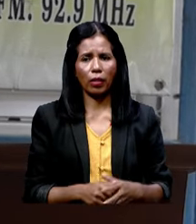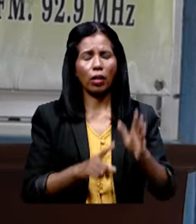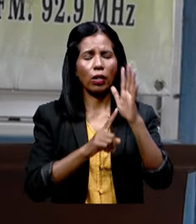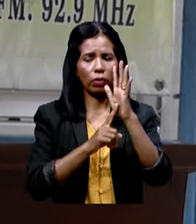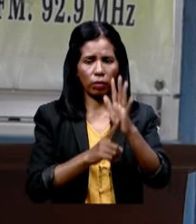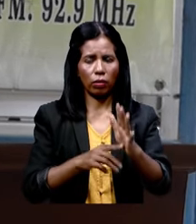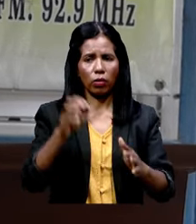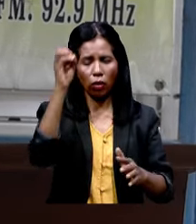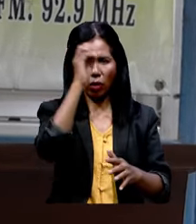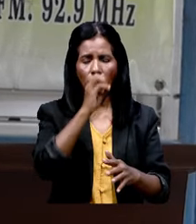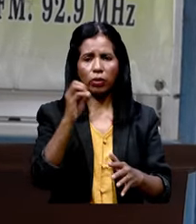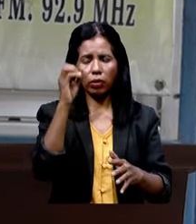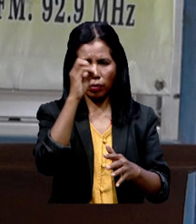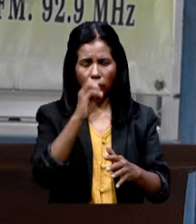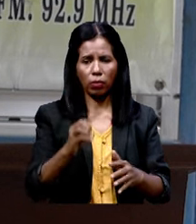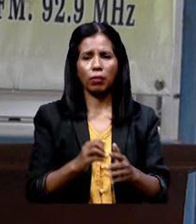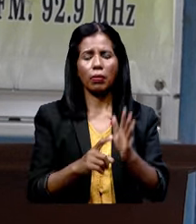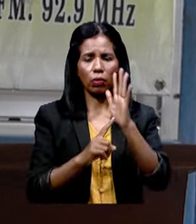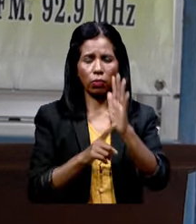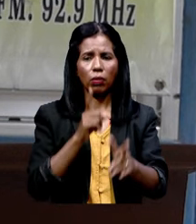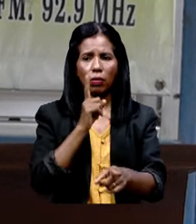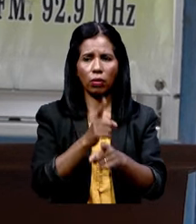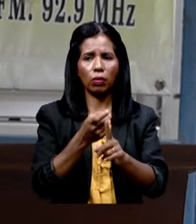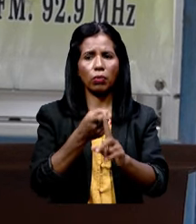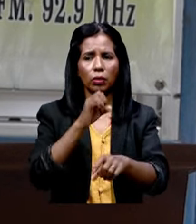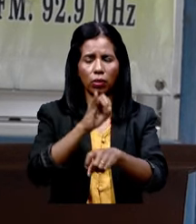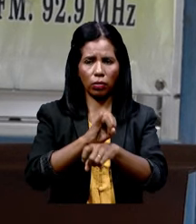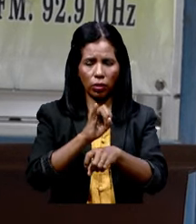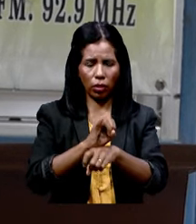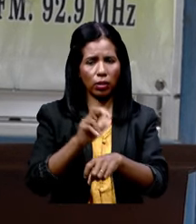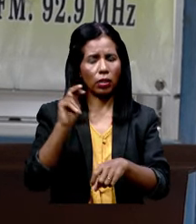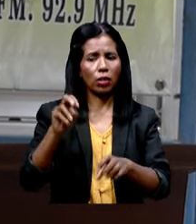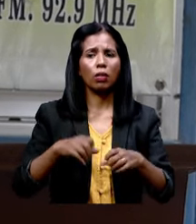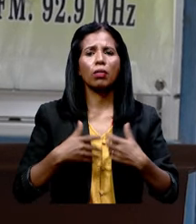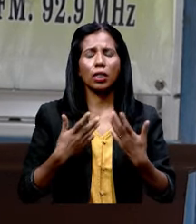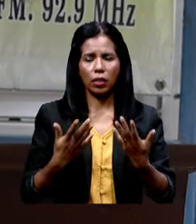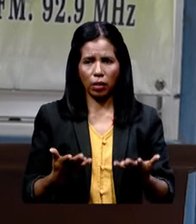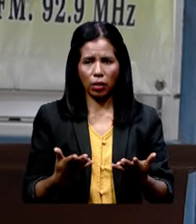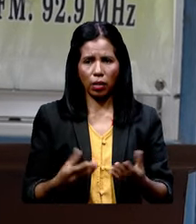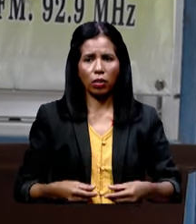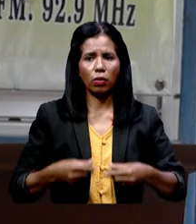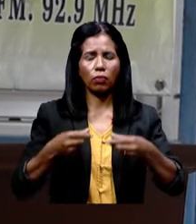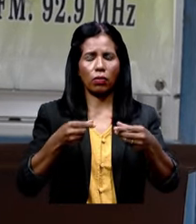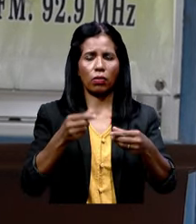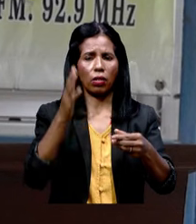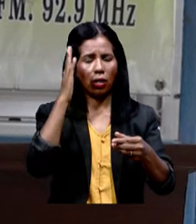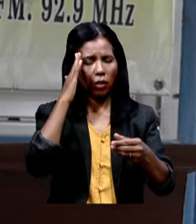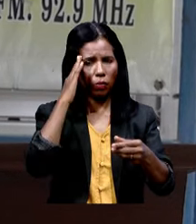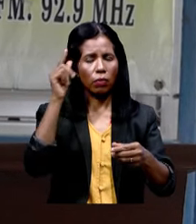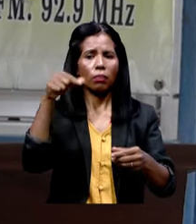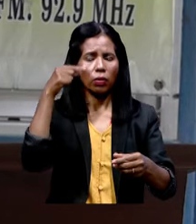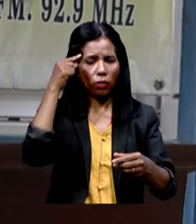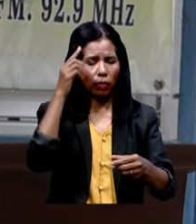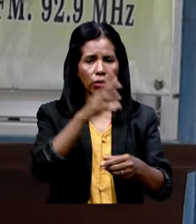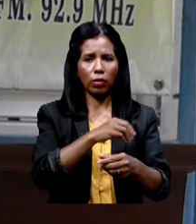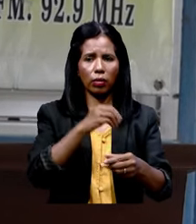ne observação ne bem aga husi igreja ninha o insa para tu bele fohano imba iha governo o